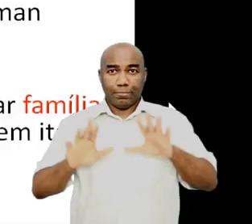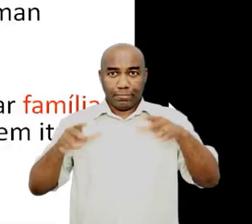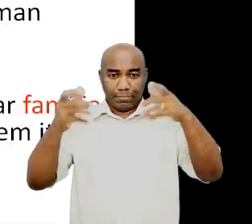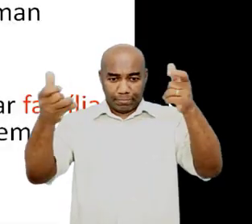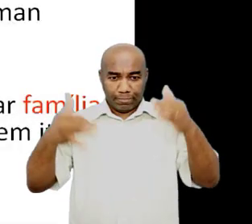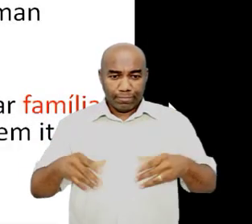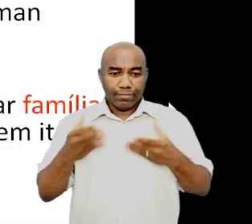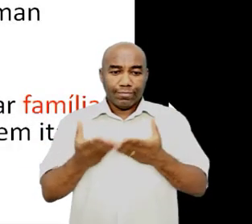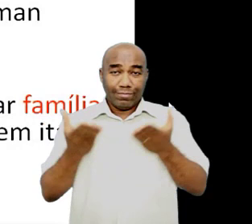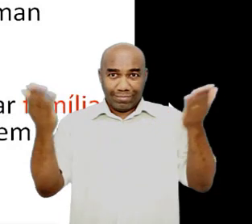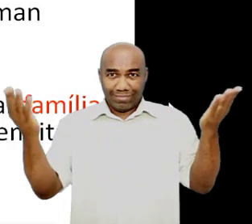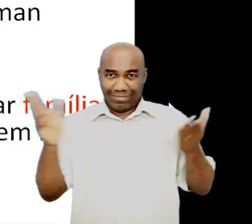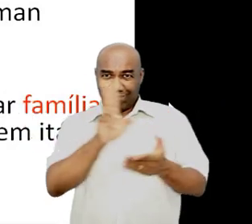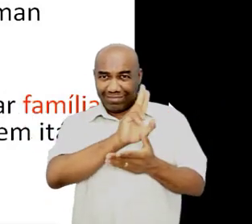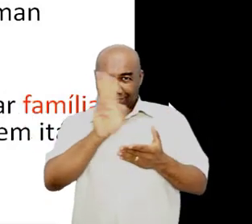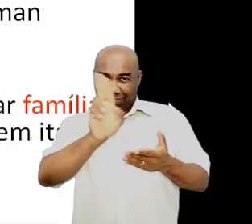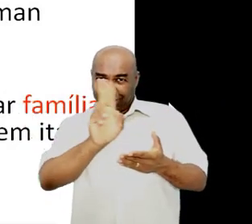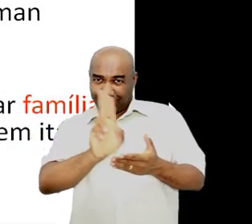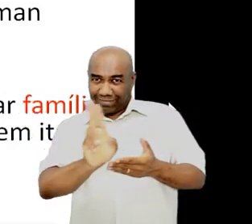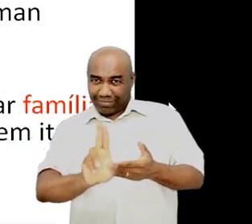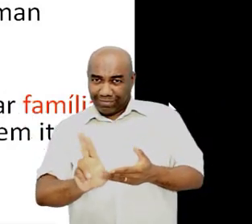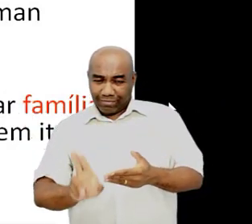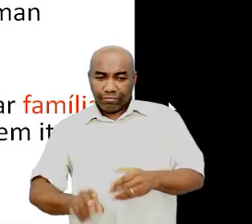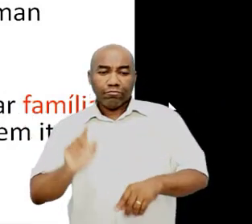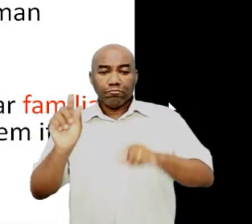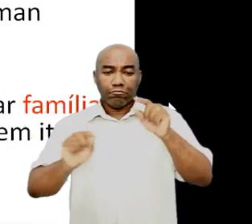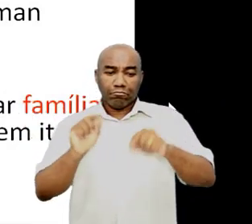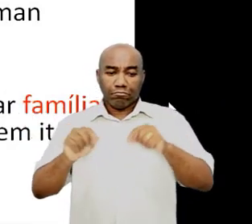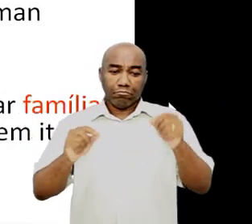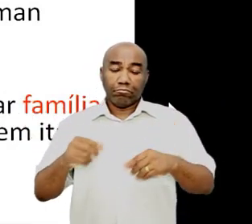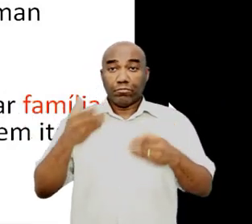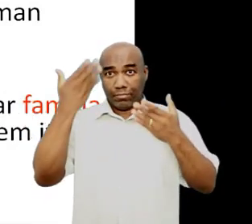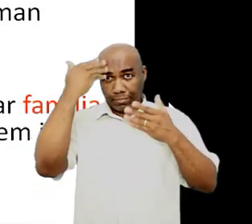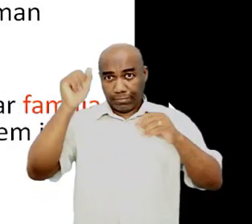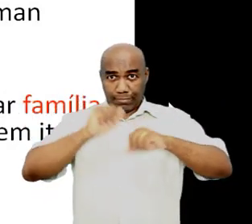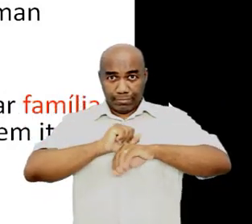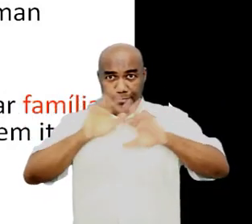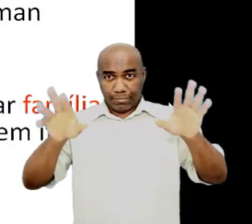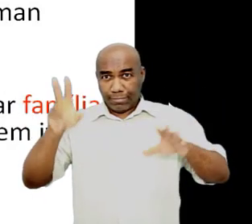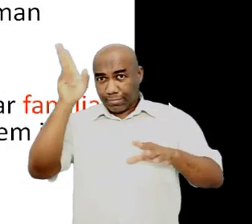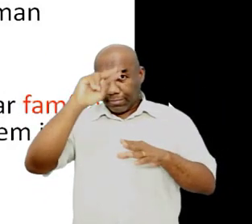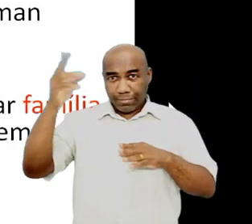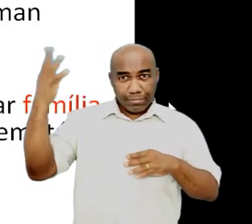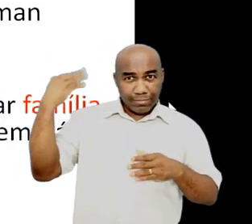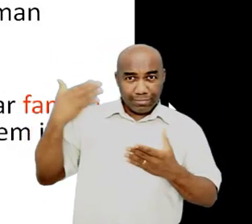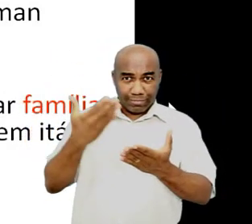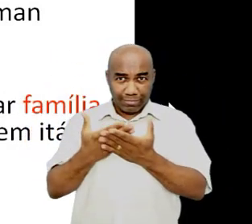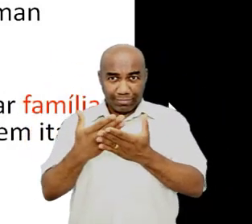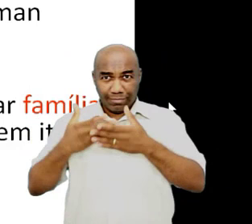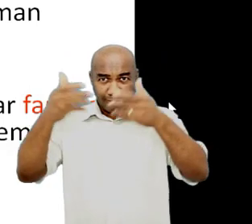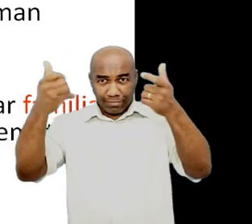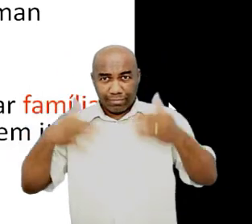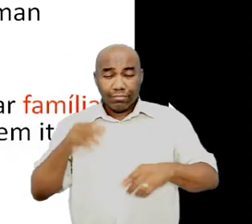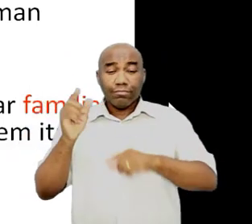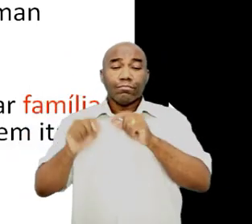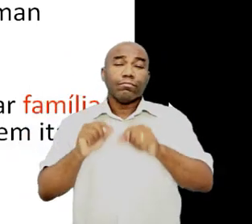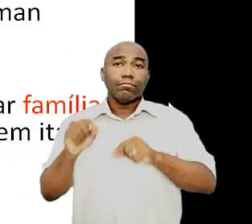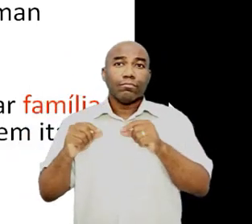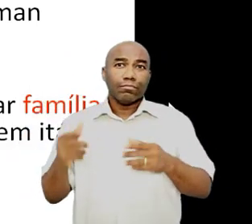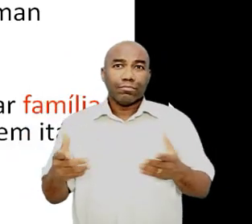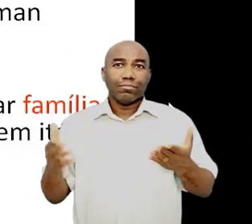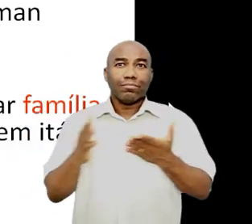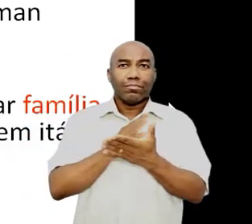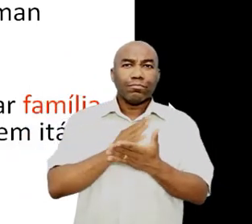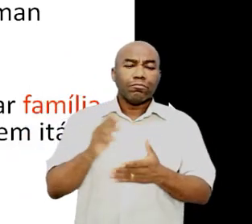a nomenclatura viral é para a gente ter uma compreensão. Não lembra na aula anterior? Por que que o médico